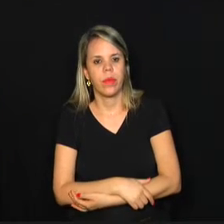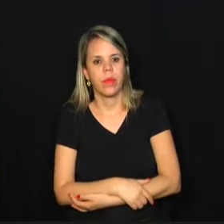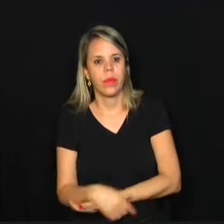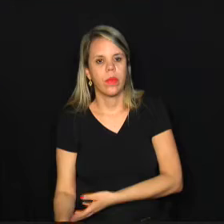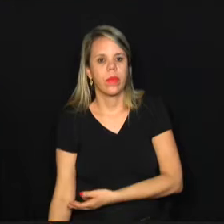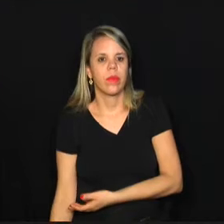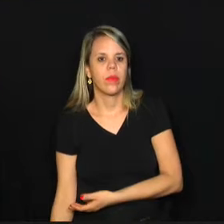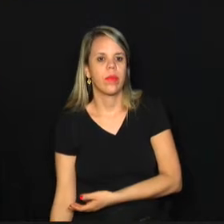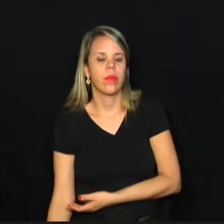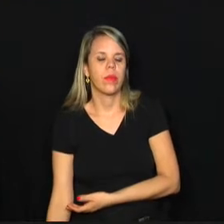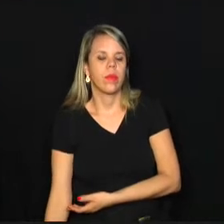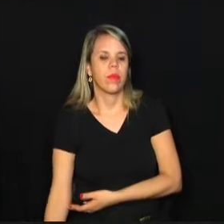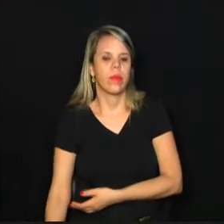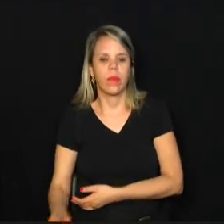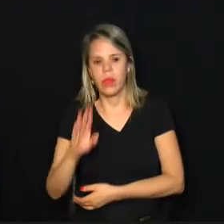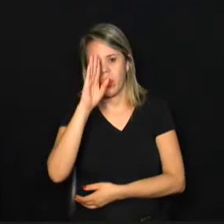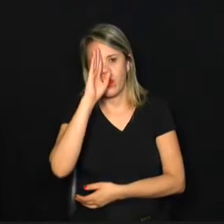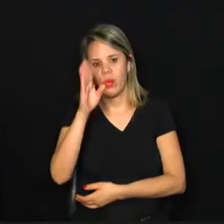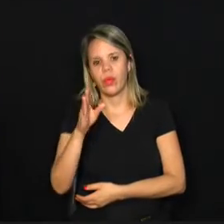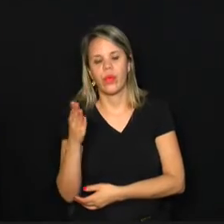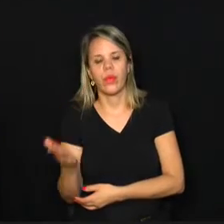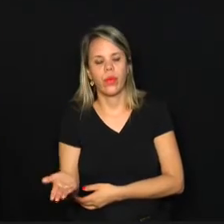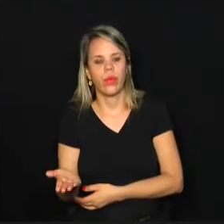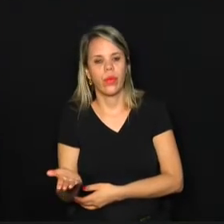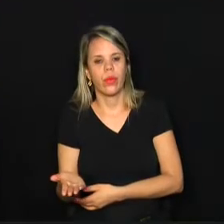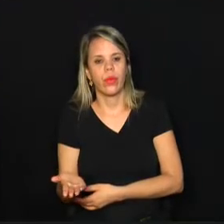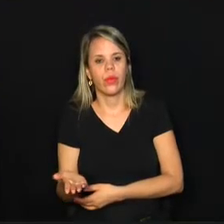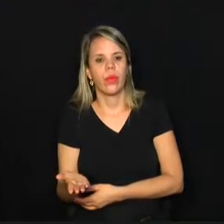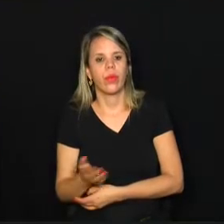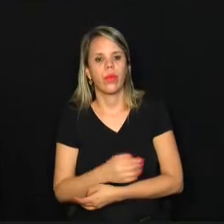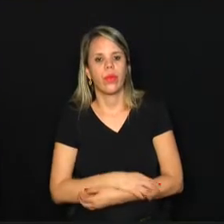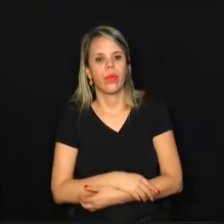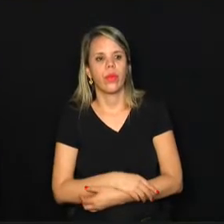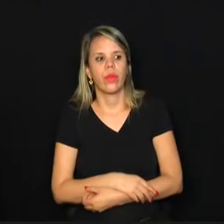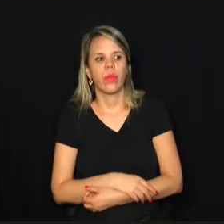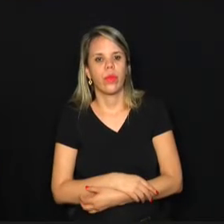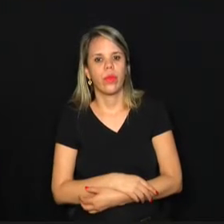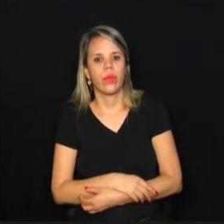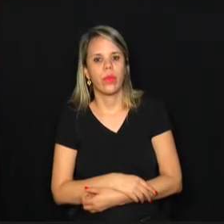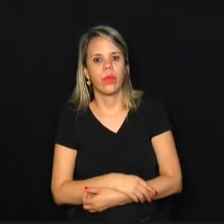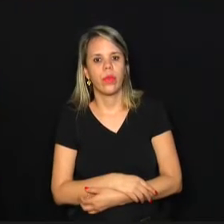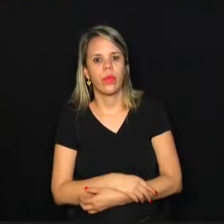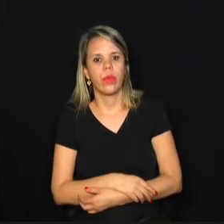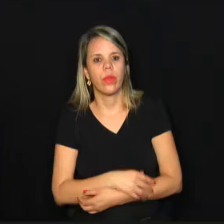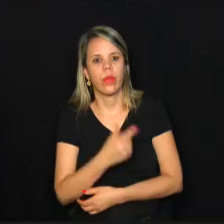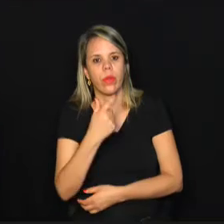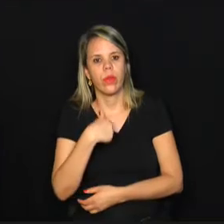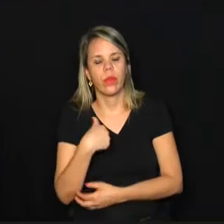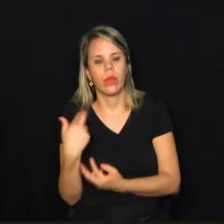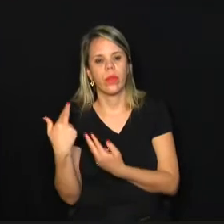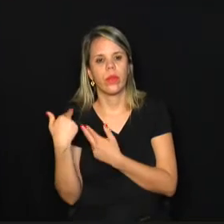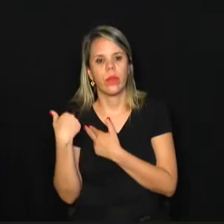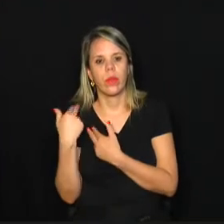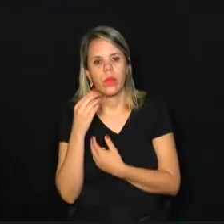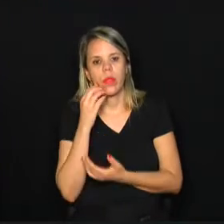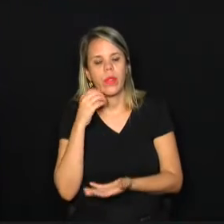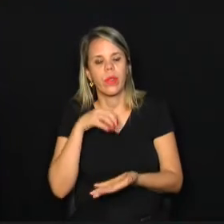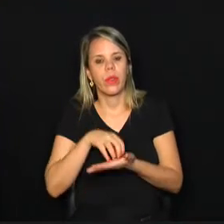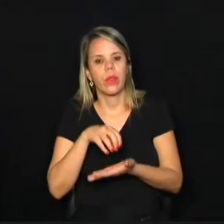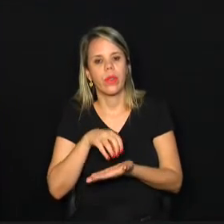é fundamental que o principal, que eu atribuo, o principal